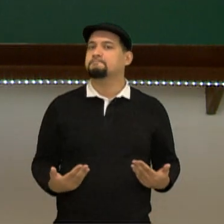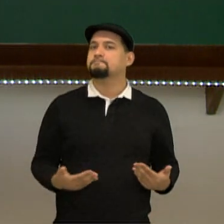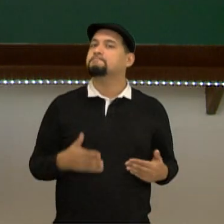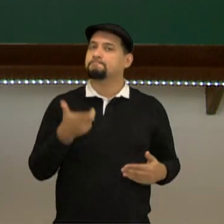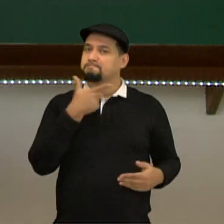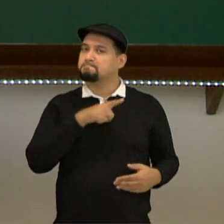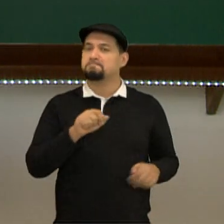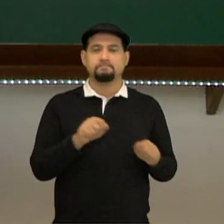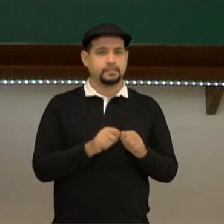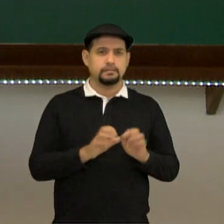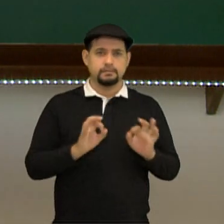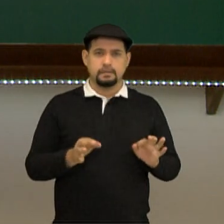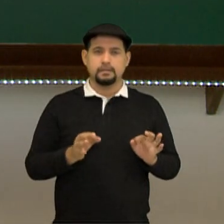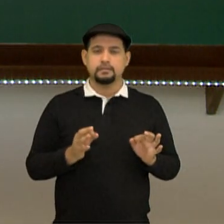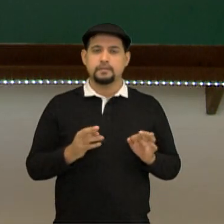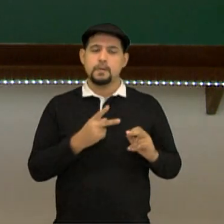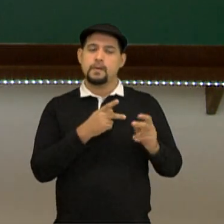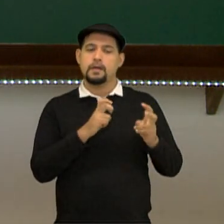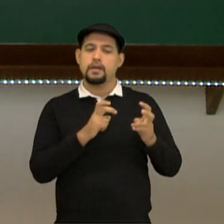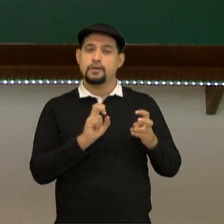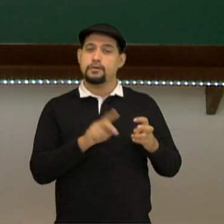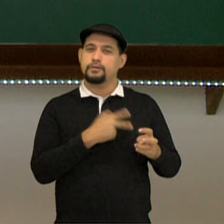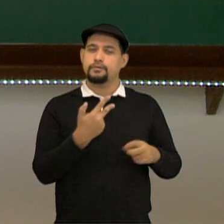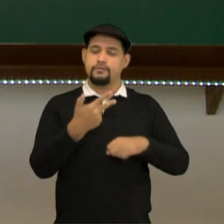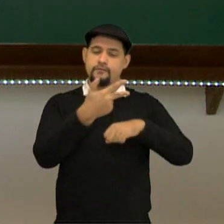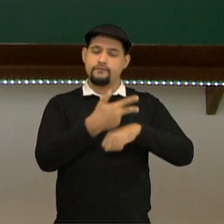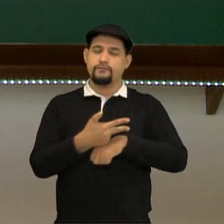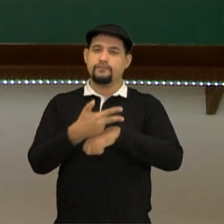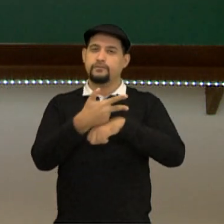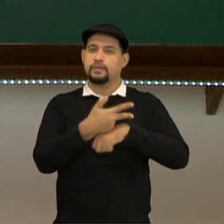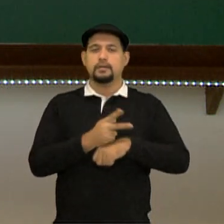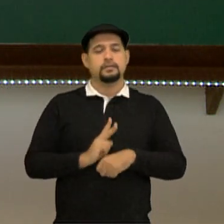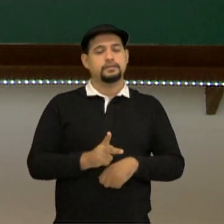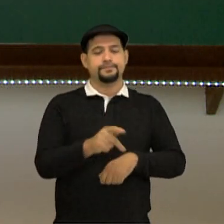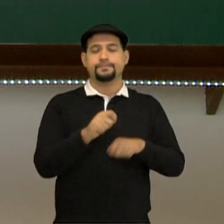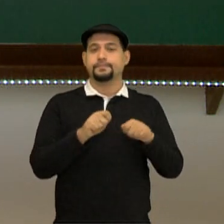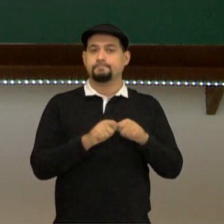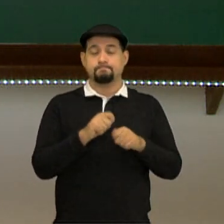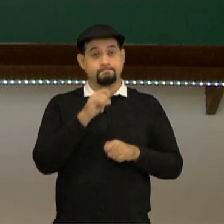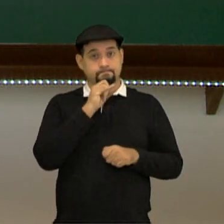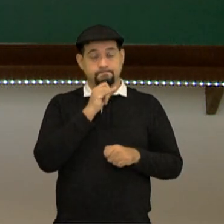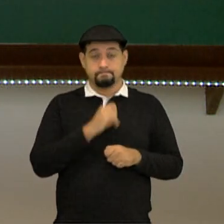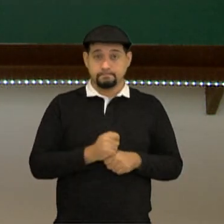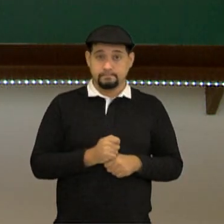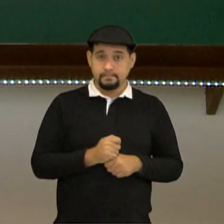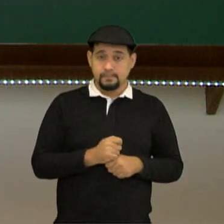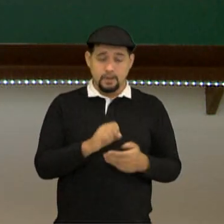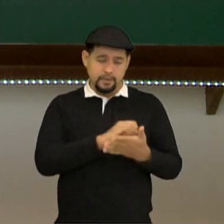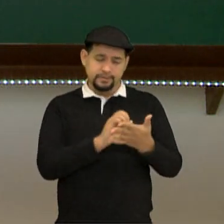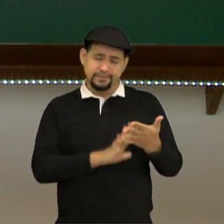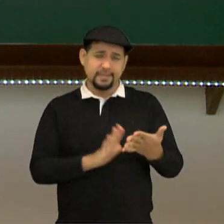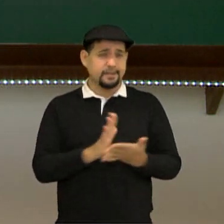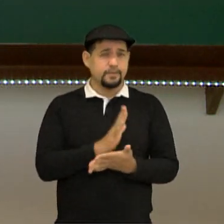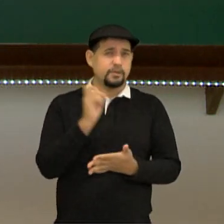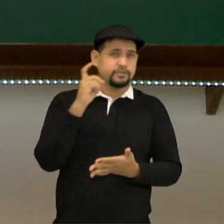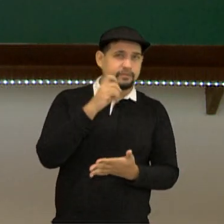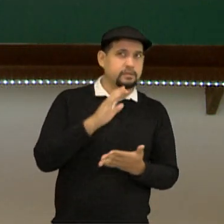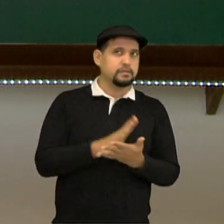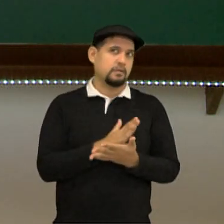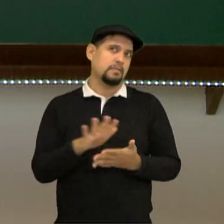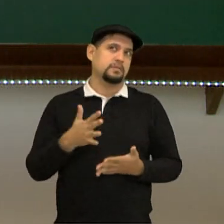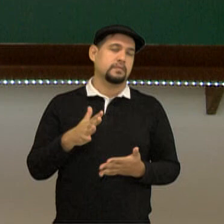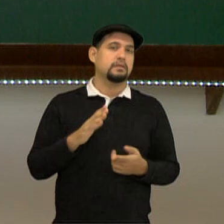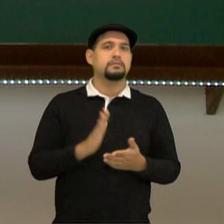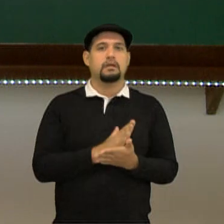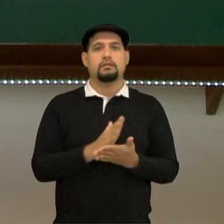conseguiram resolver? Vocês vejam que nos nossos vídeos a gente sempre está fazendo, né? Um probleminha um pouquinho mais pesado, outro médio, outro bem